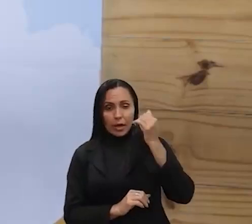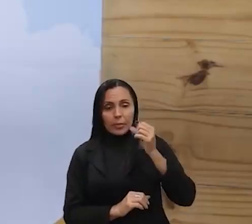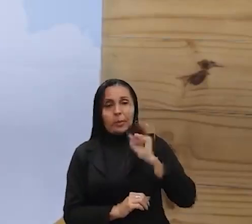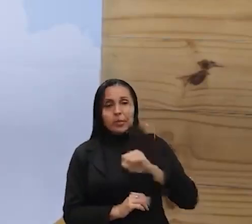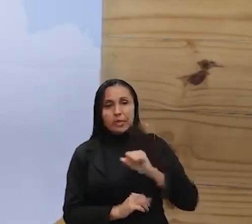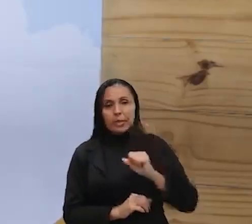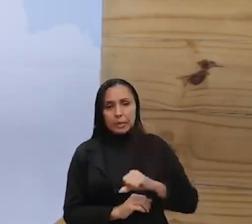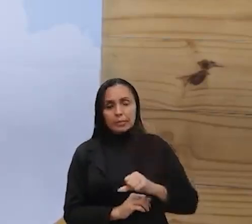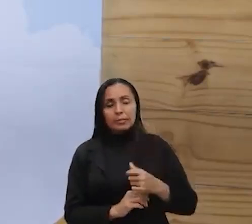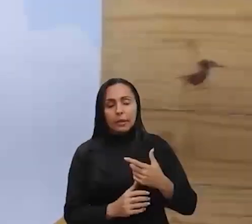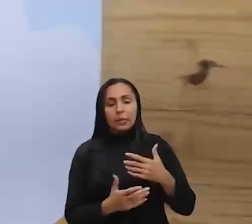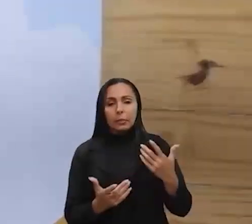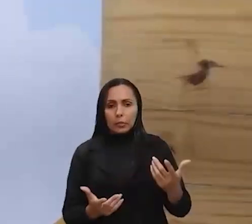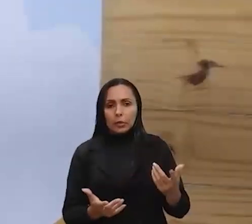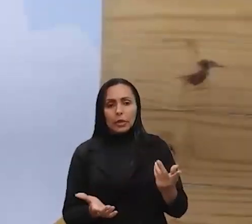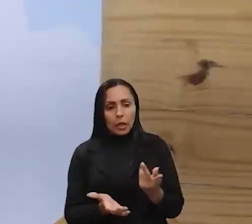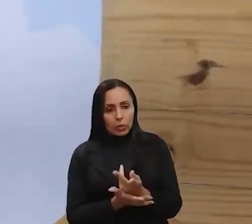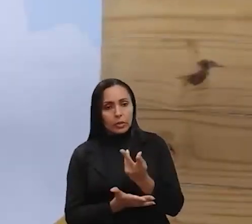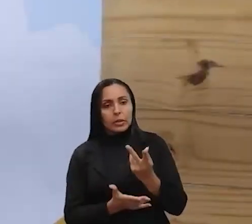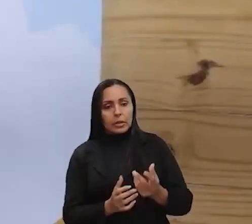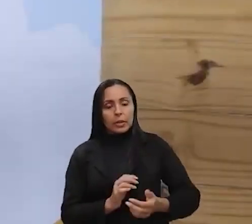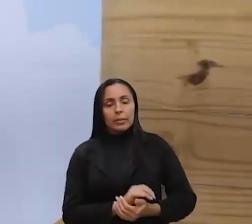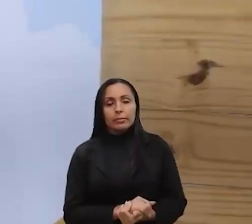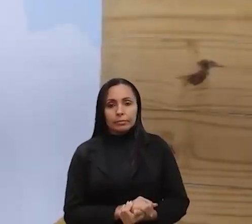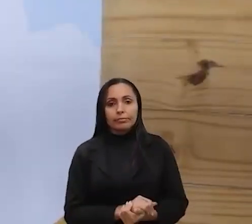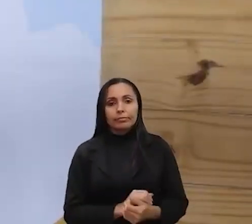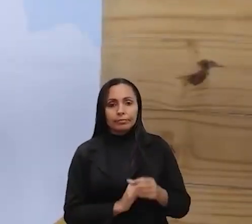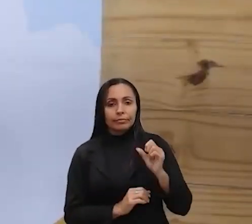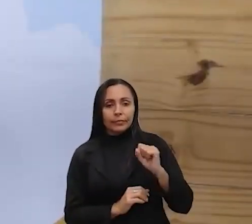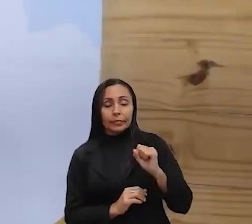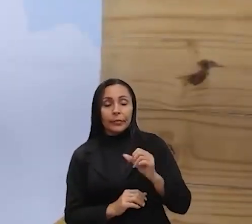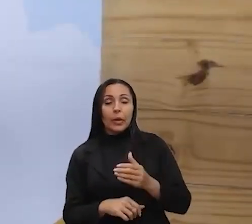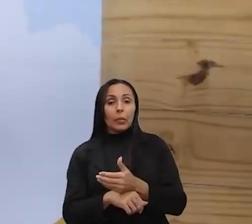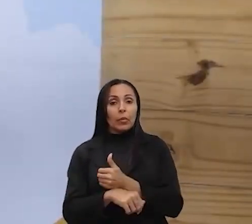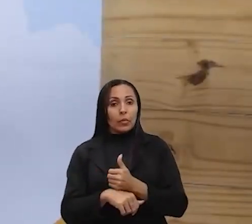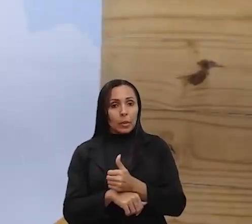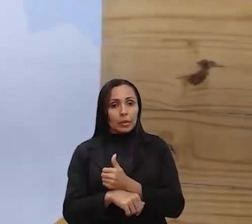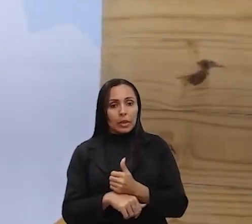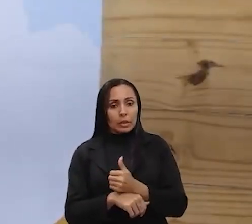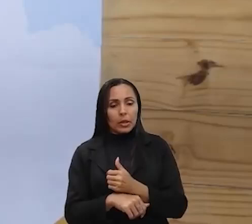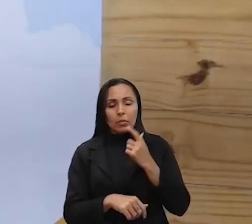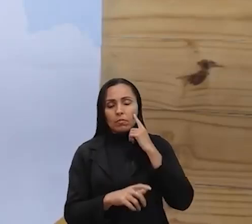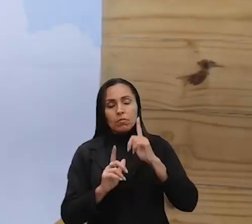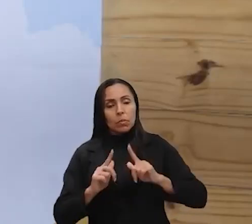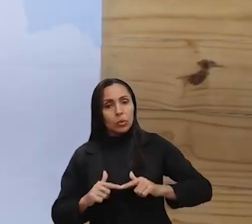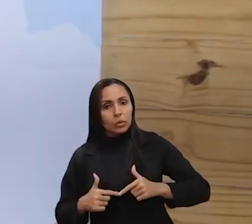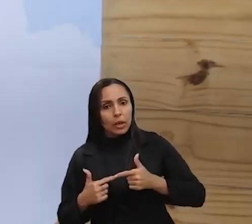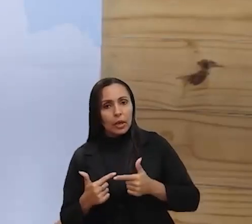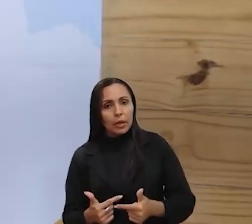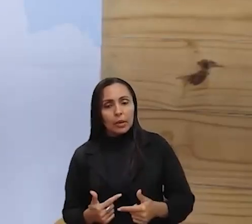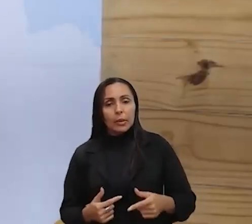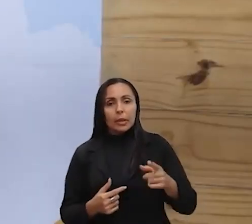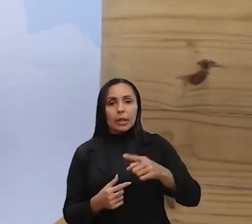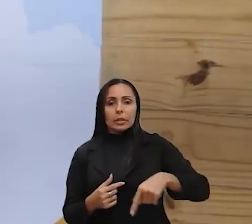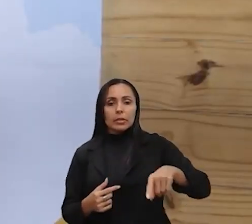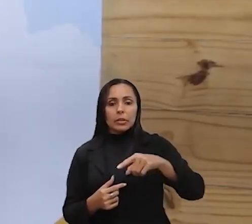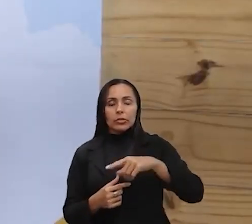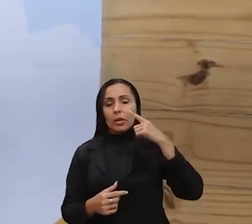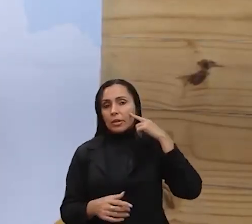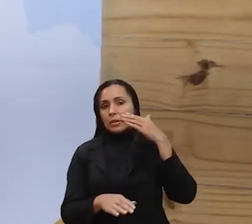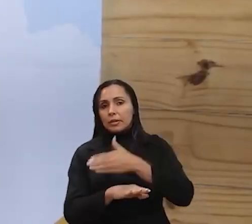ser aplicado dentro desses espaços, cabe sim ao profissional da informação lutar para que aquilo seja